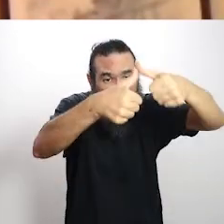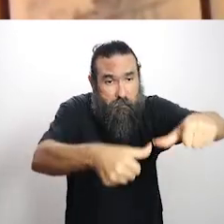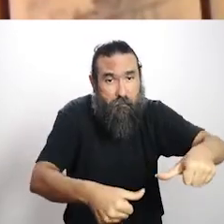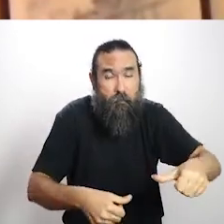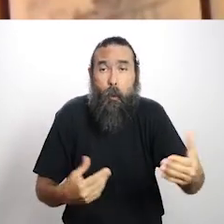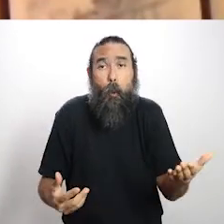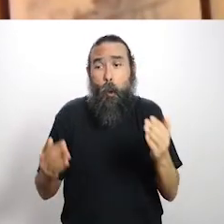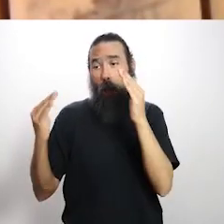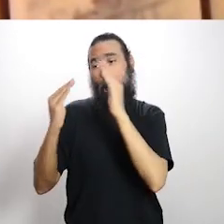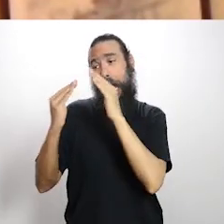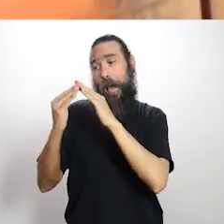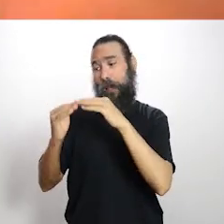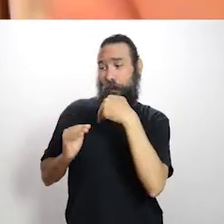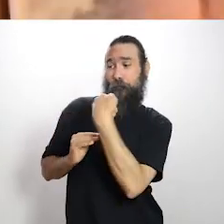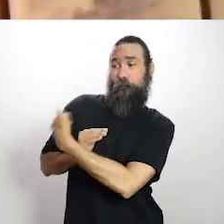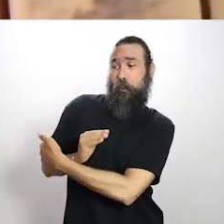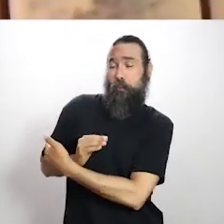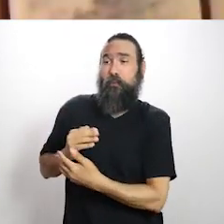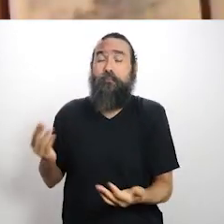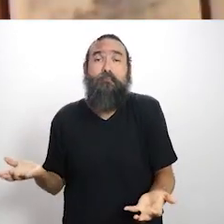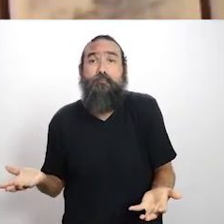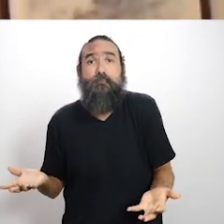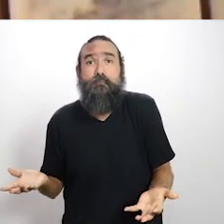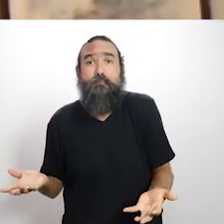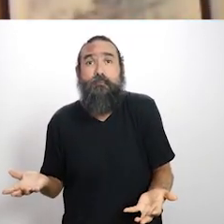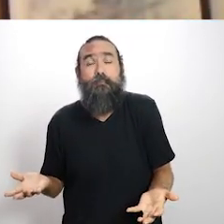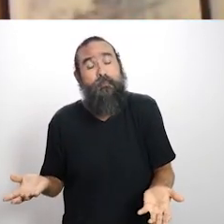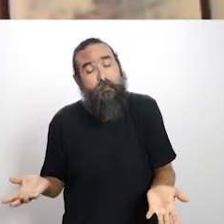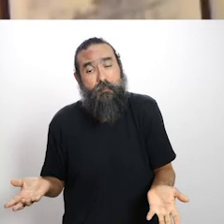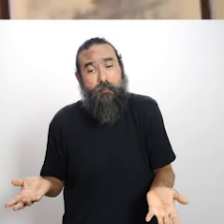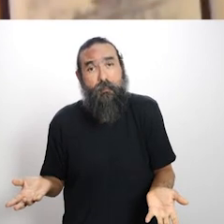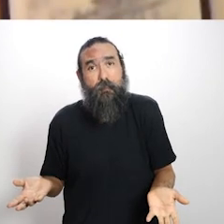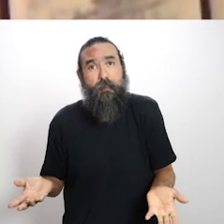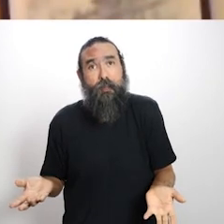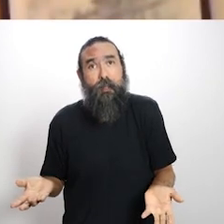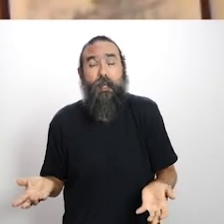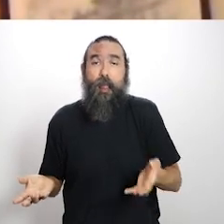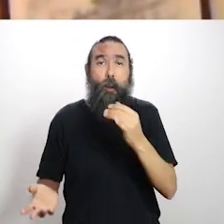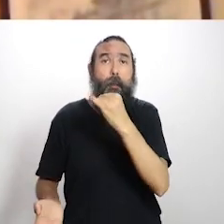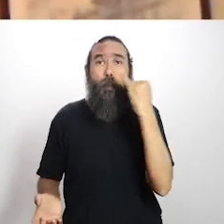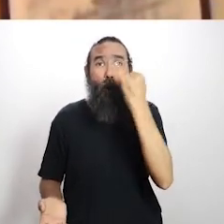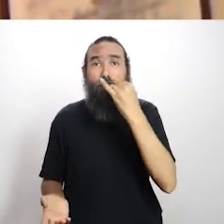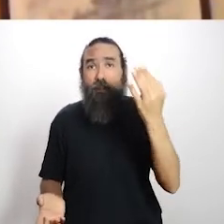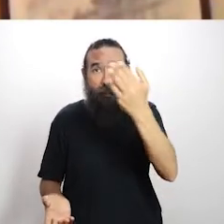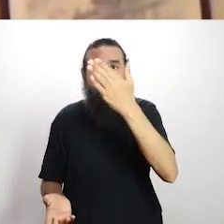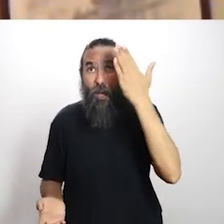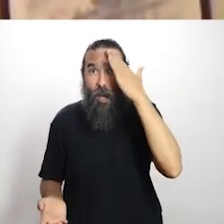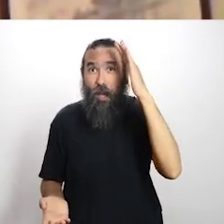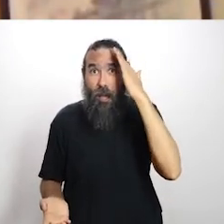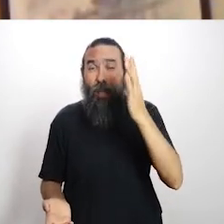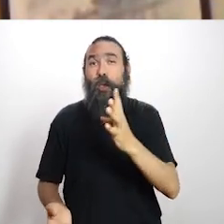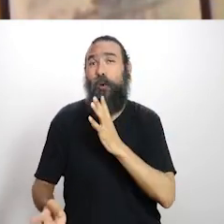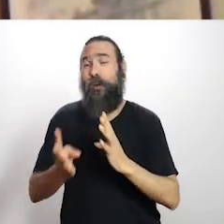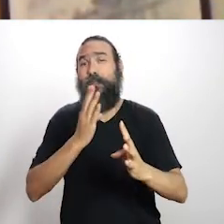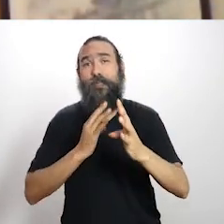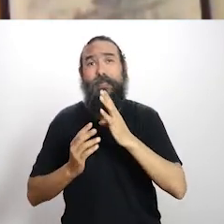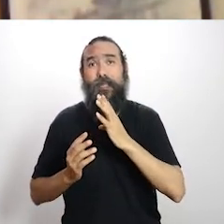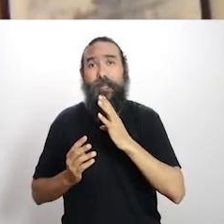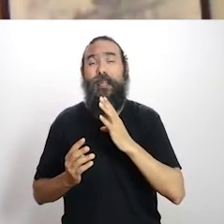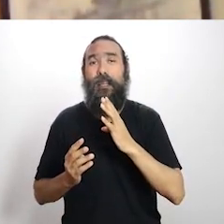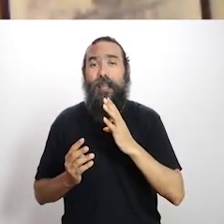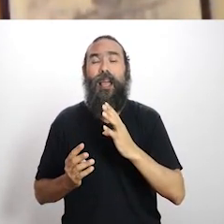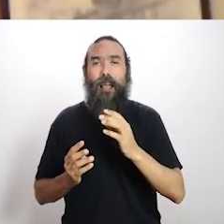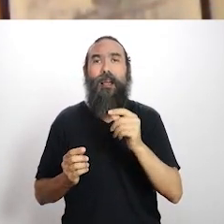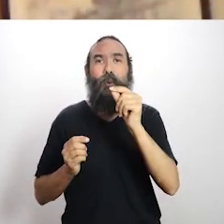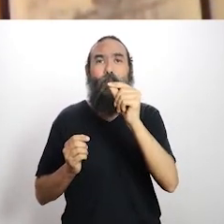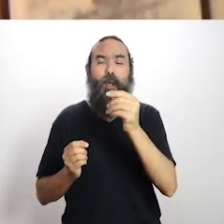ente federado porque é aí que ela vai conseguir atender por último há também a gente não pode deixar de